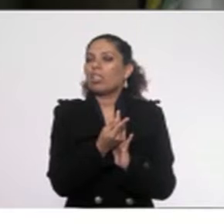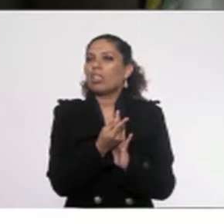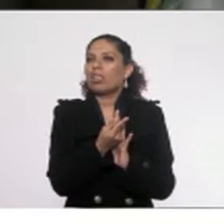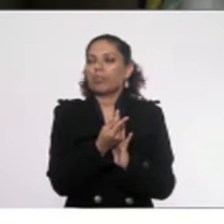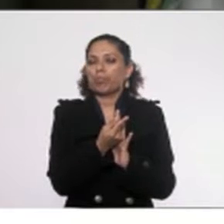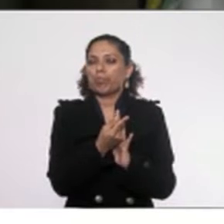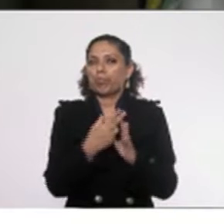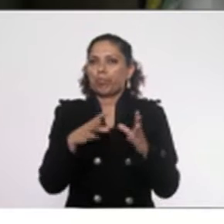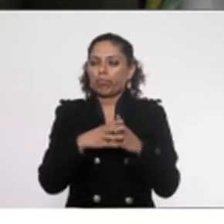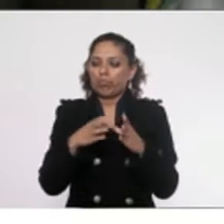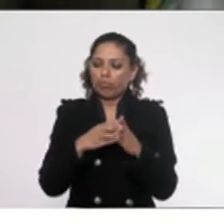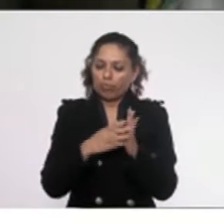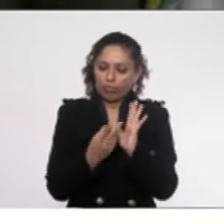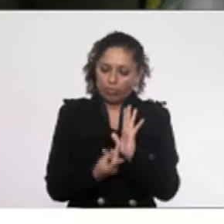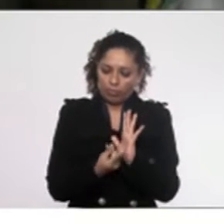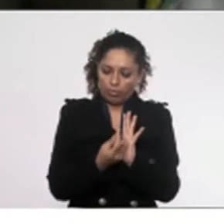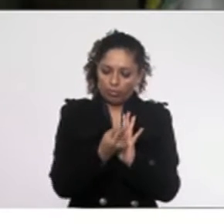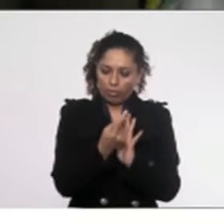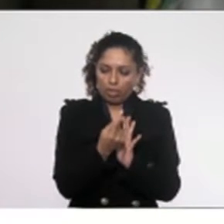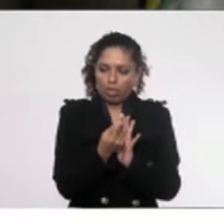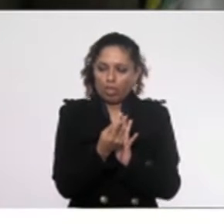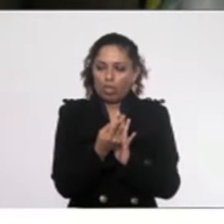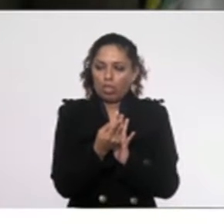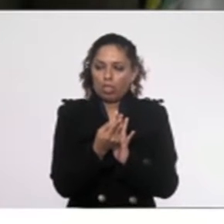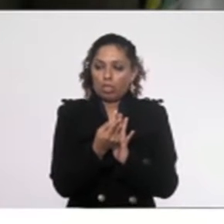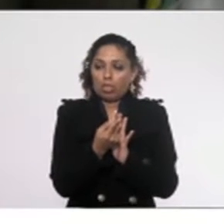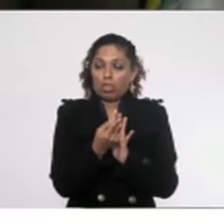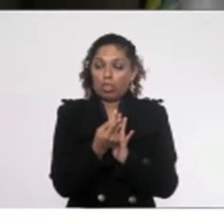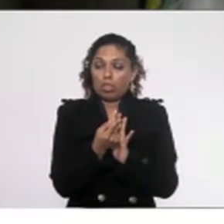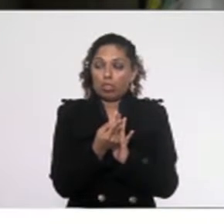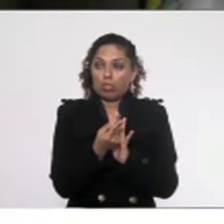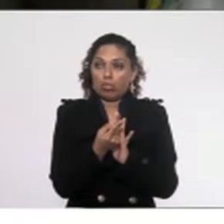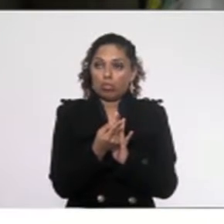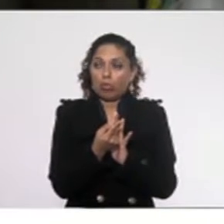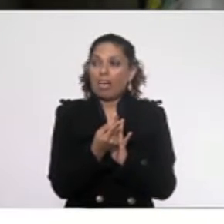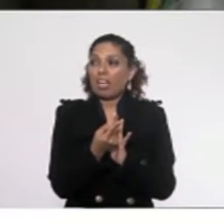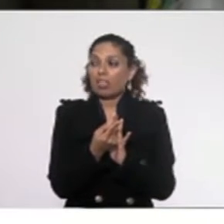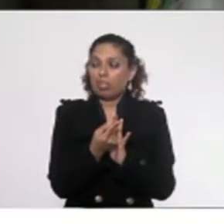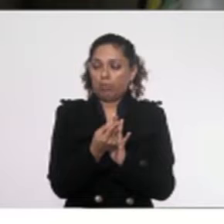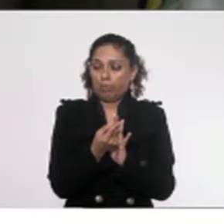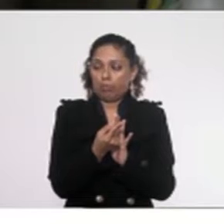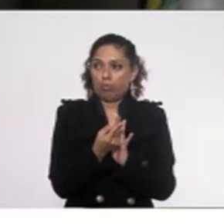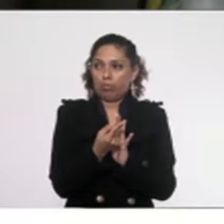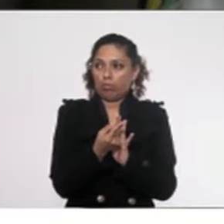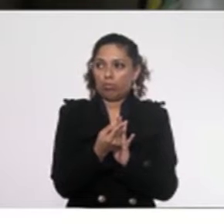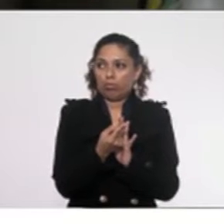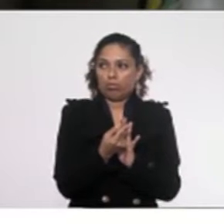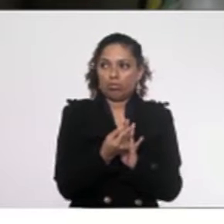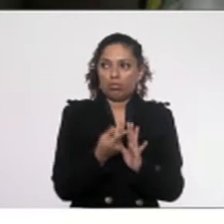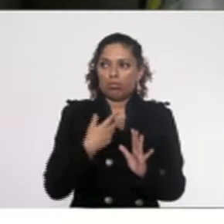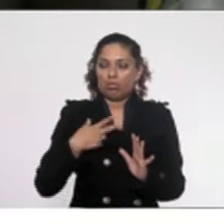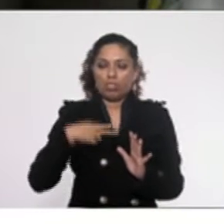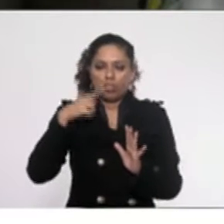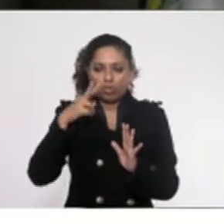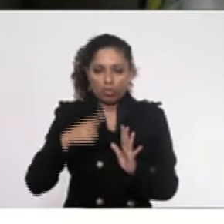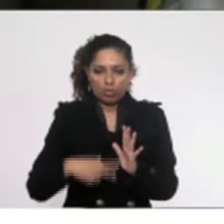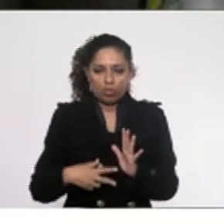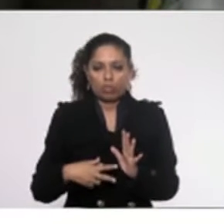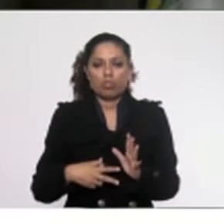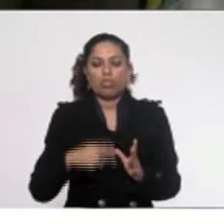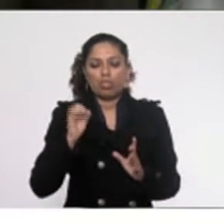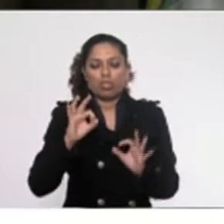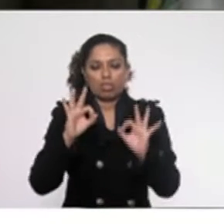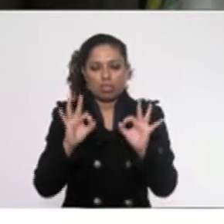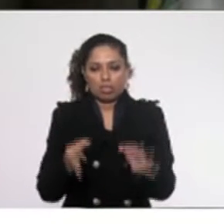Orçamento, e não sei se em todo o tempo que eu estou aqui eu tive assento, mas